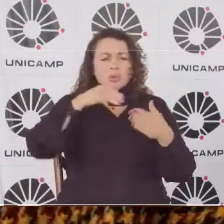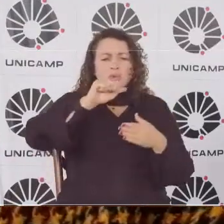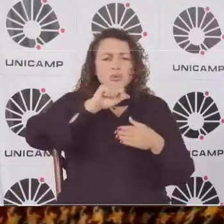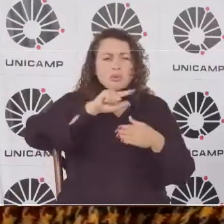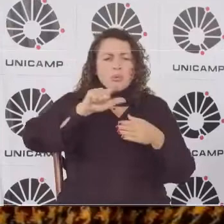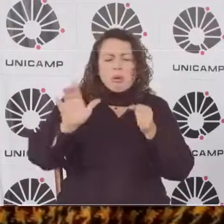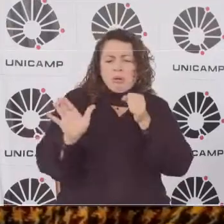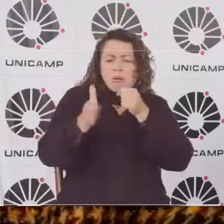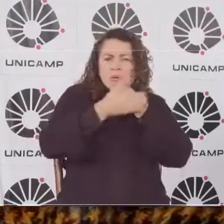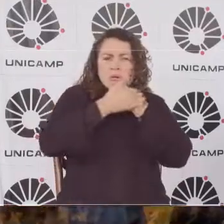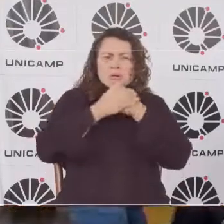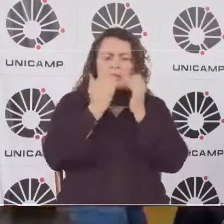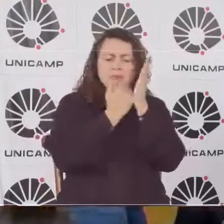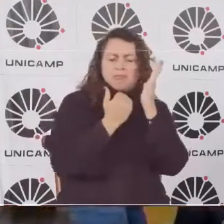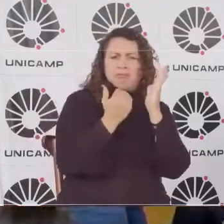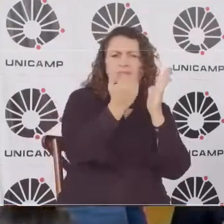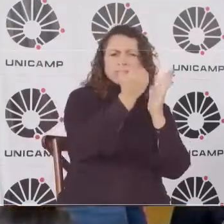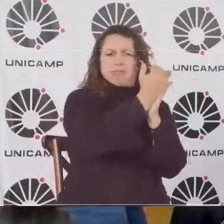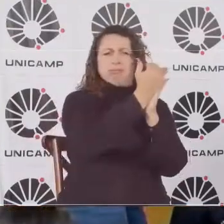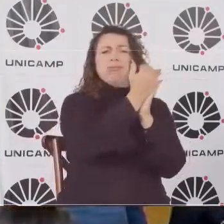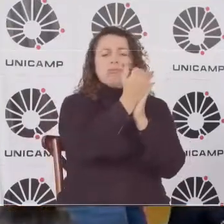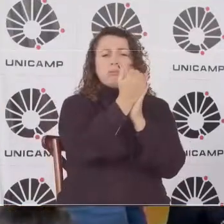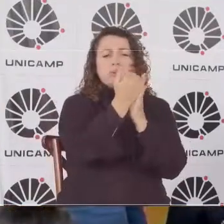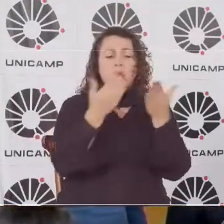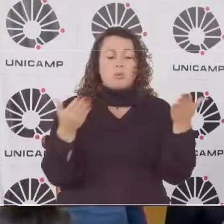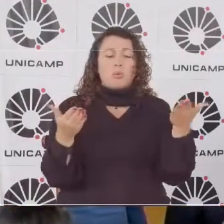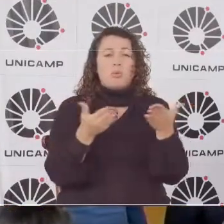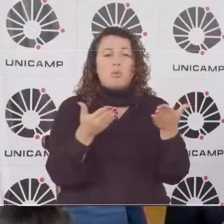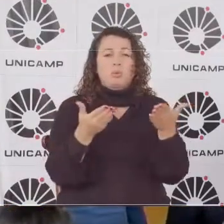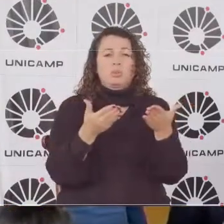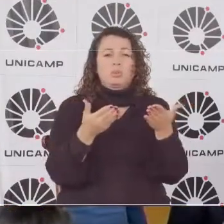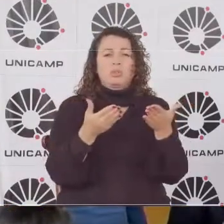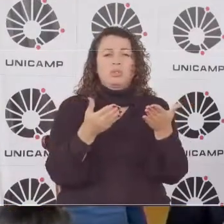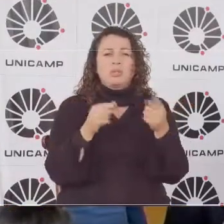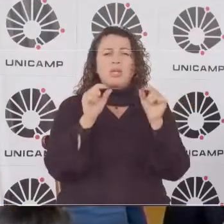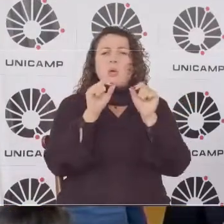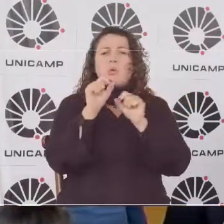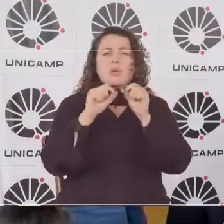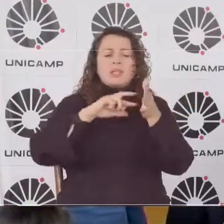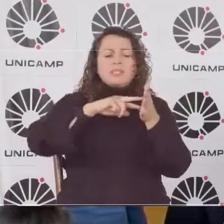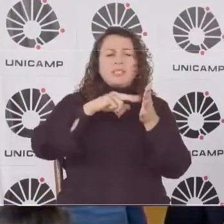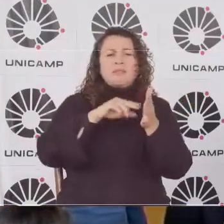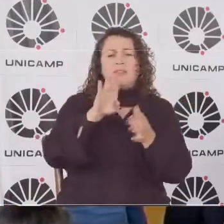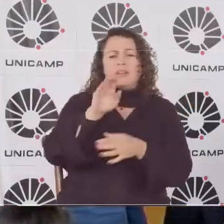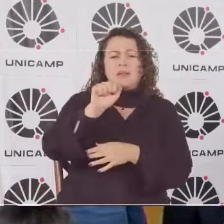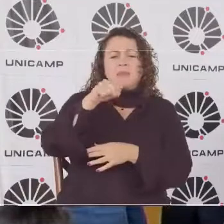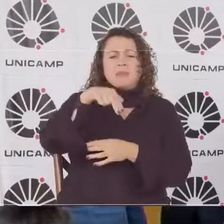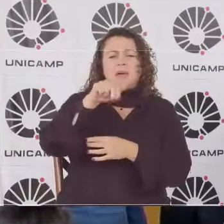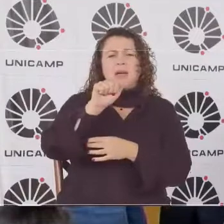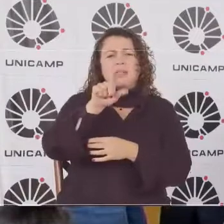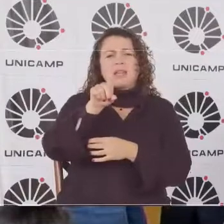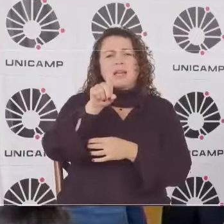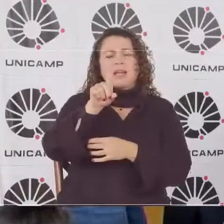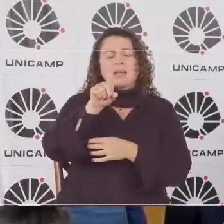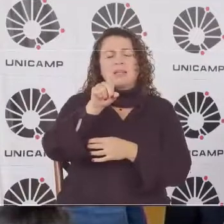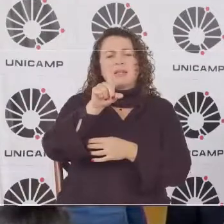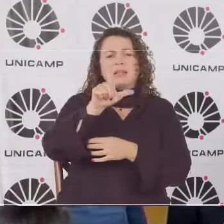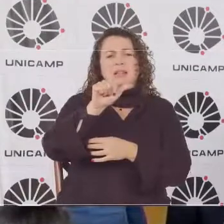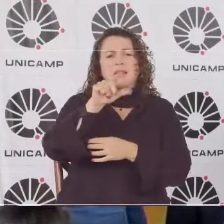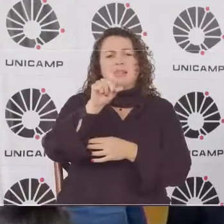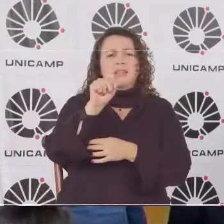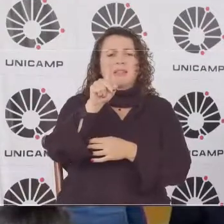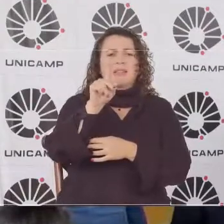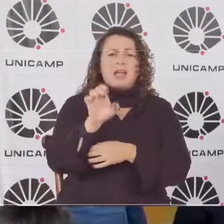maldade contingente e substantiva aqui e em que a banalidade do estado alegado do